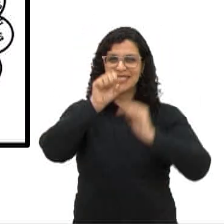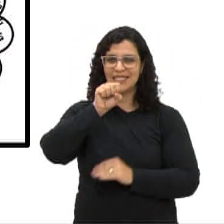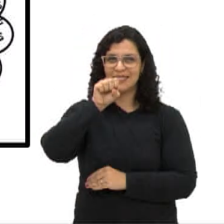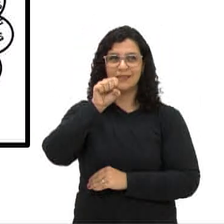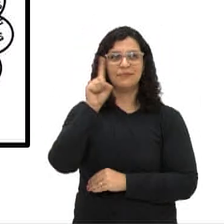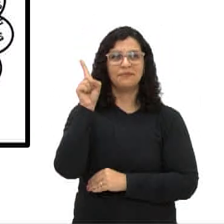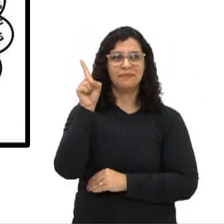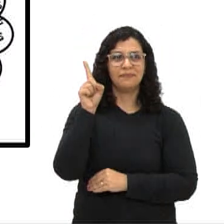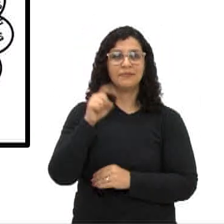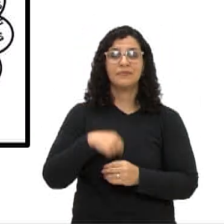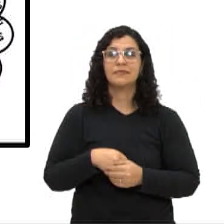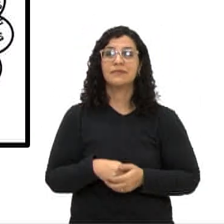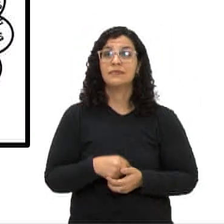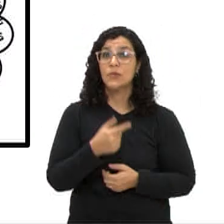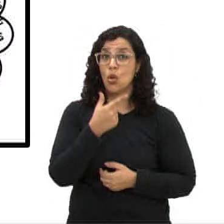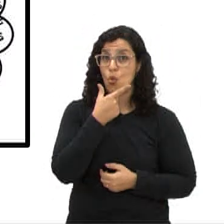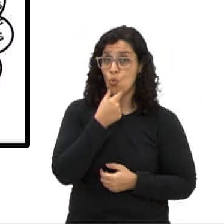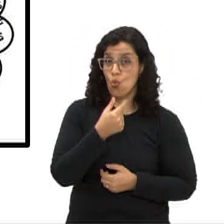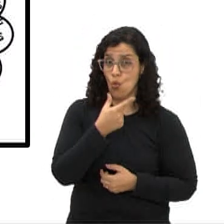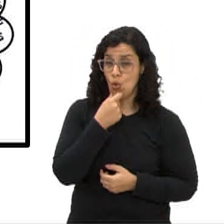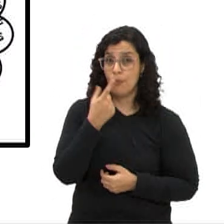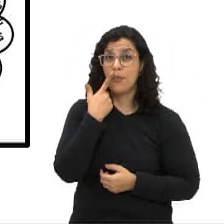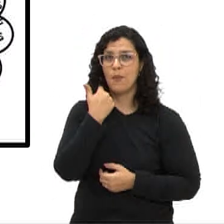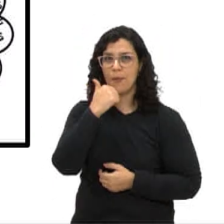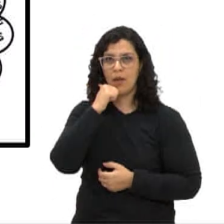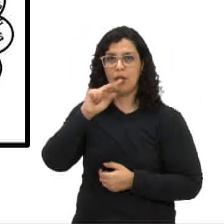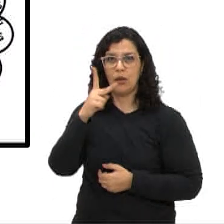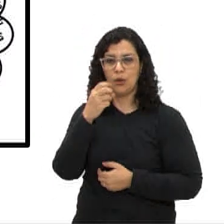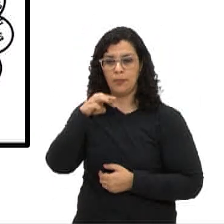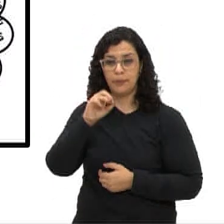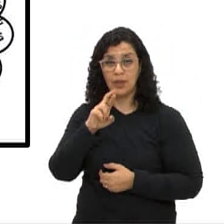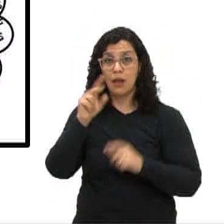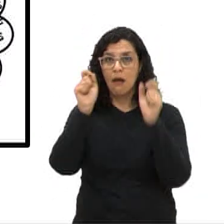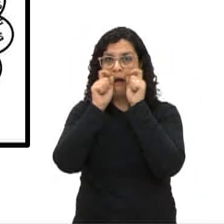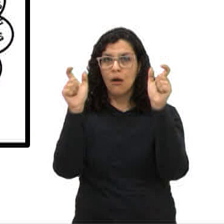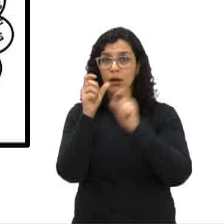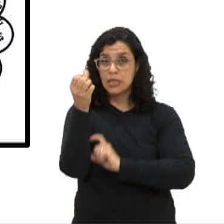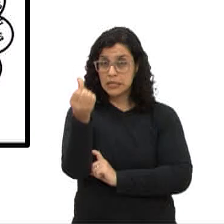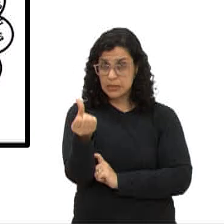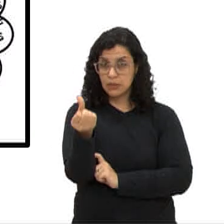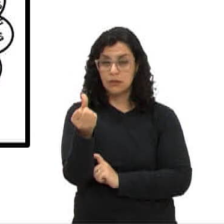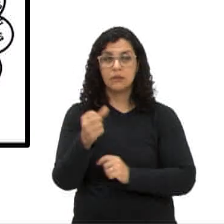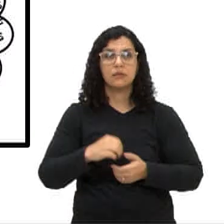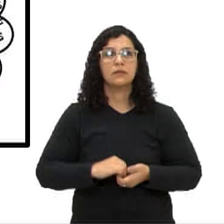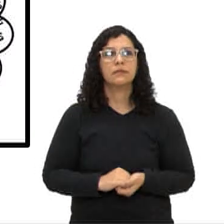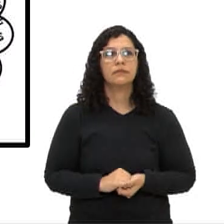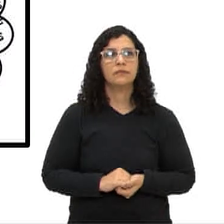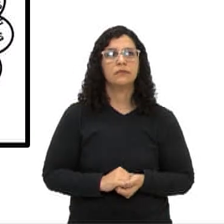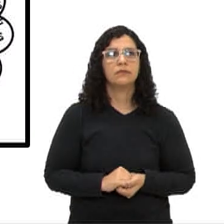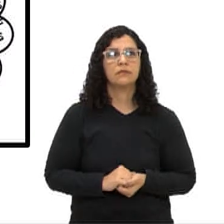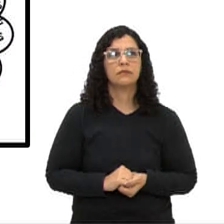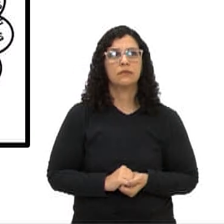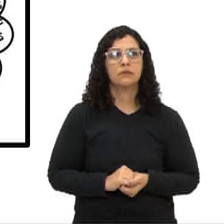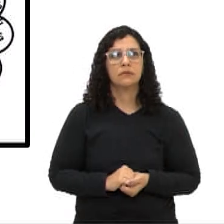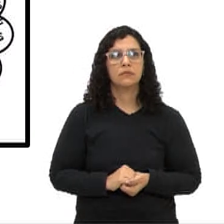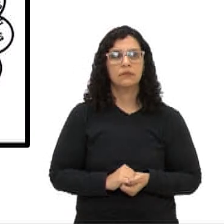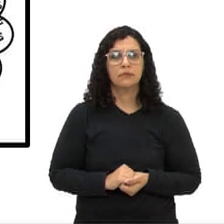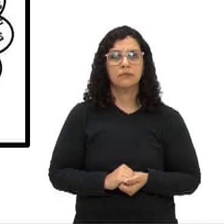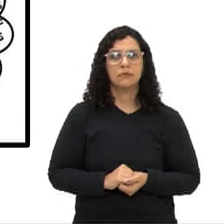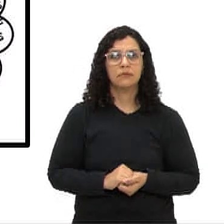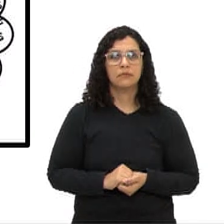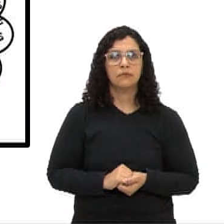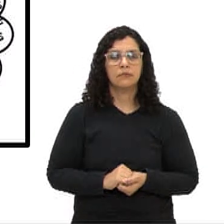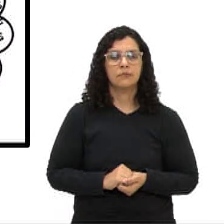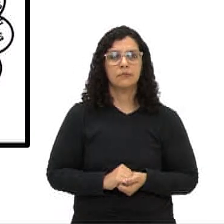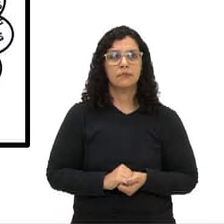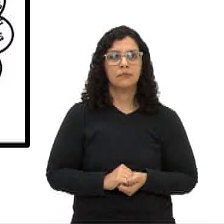ponto. Então, o Homer acorda às 6 em ponto. Desayuno a las 6:30.